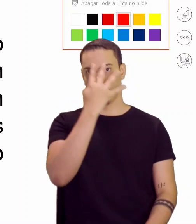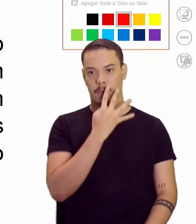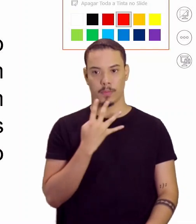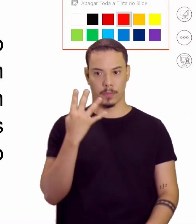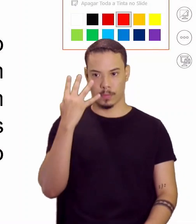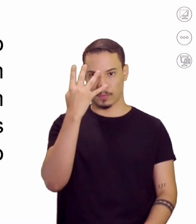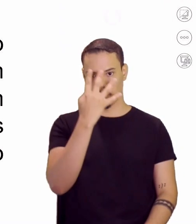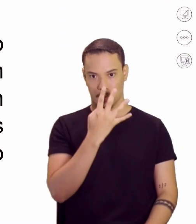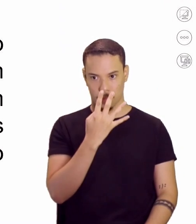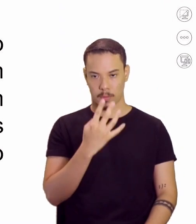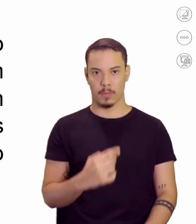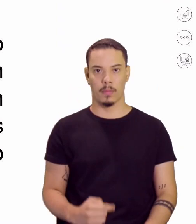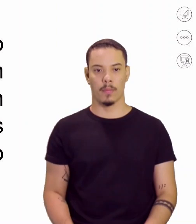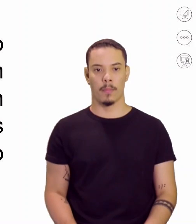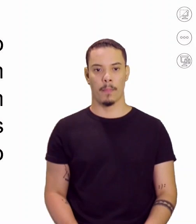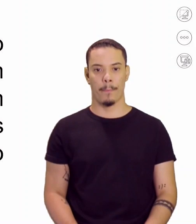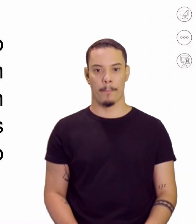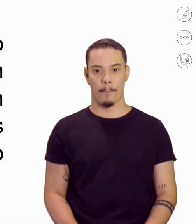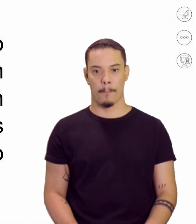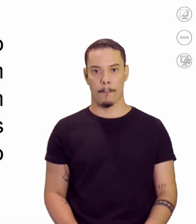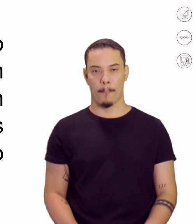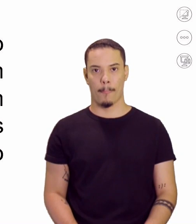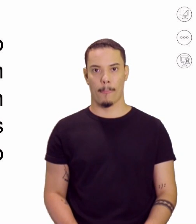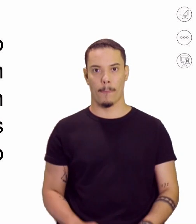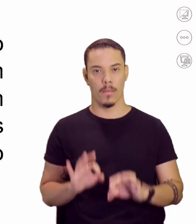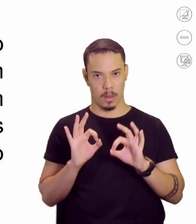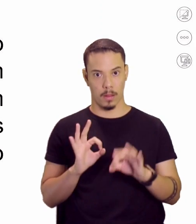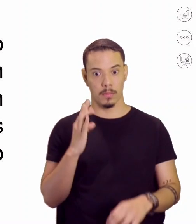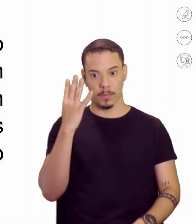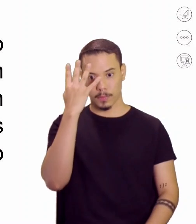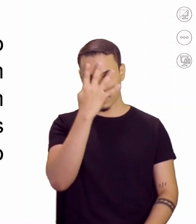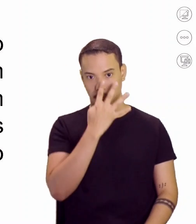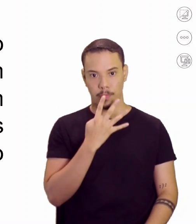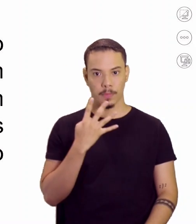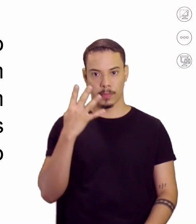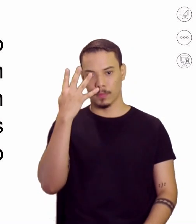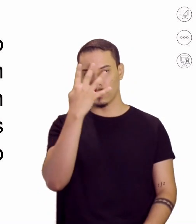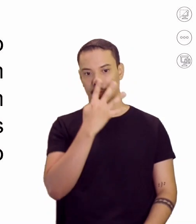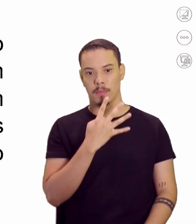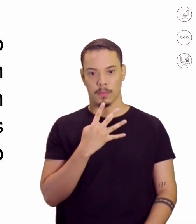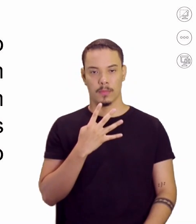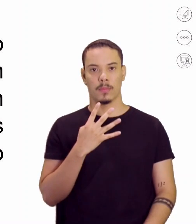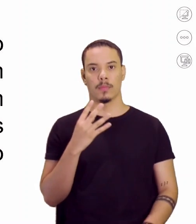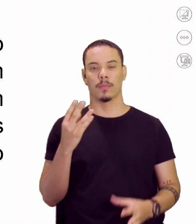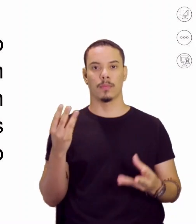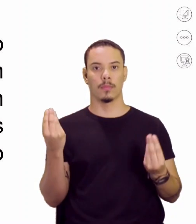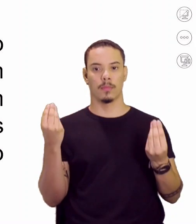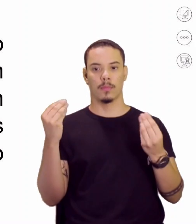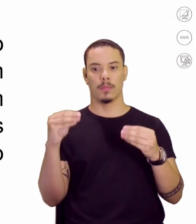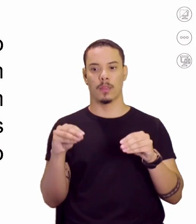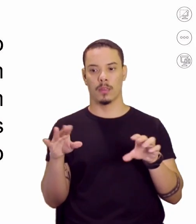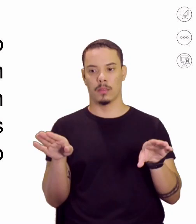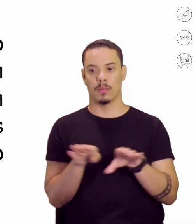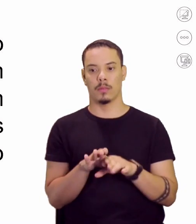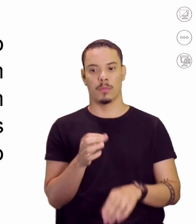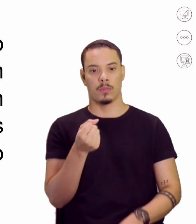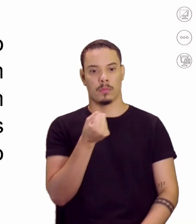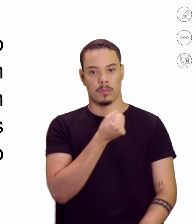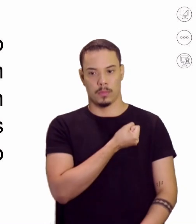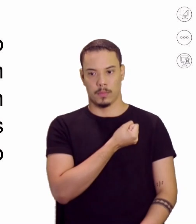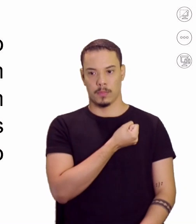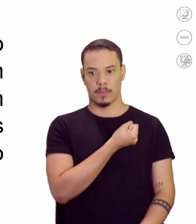né? Aqui 4 horas, certo? Cadê? Deixa eu... Isso. 4 horas aqui. E tá aqui um